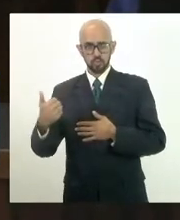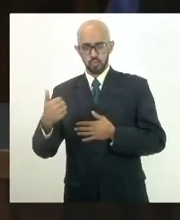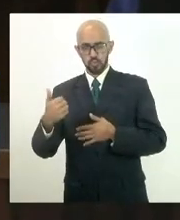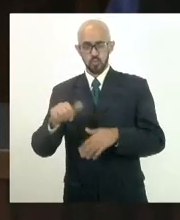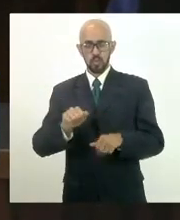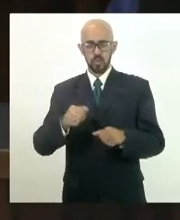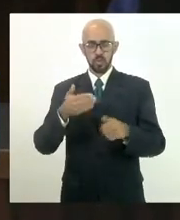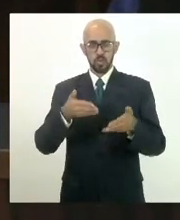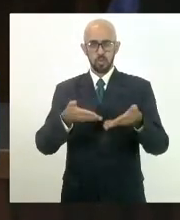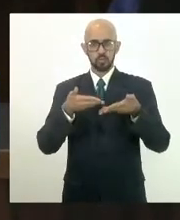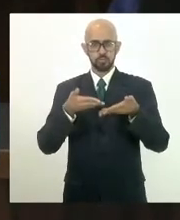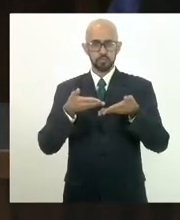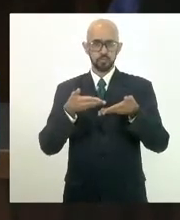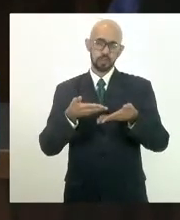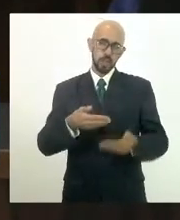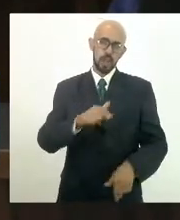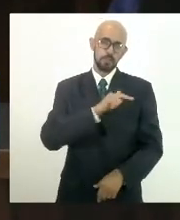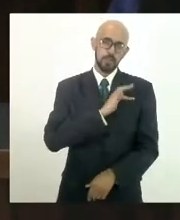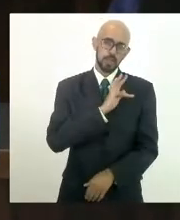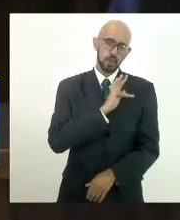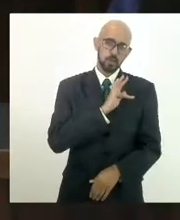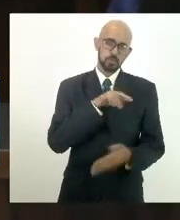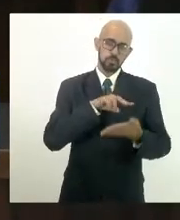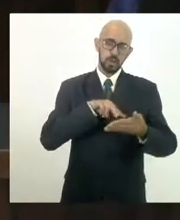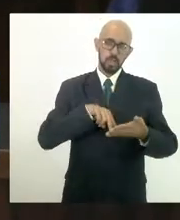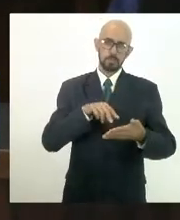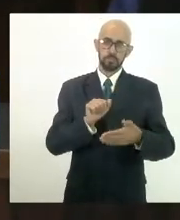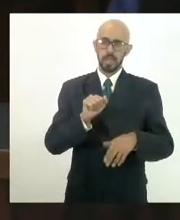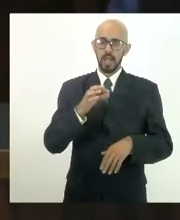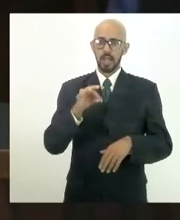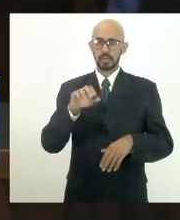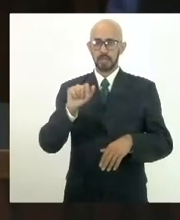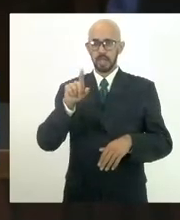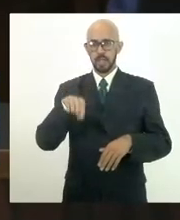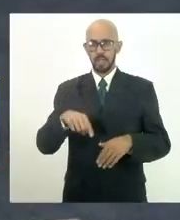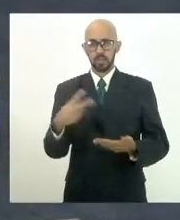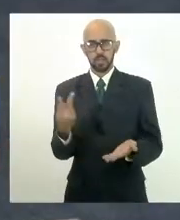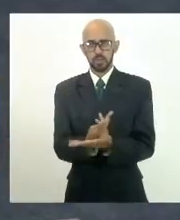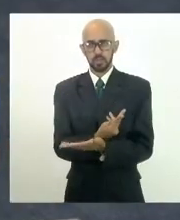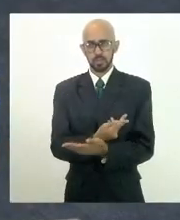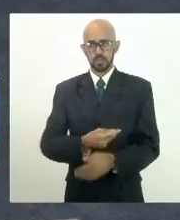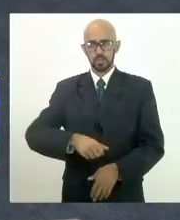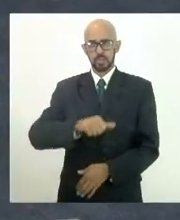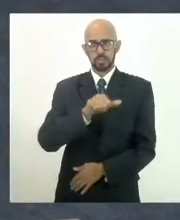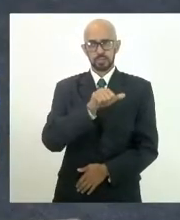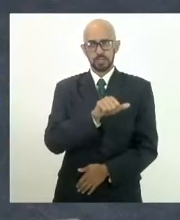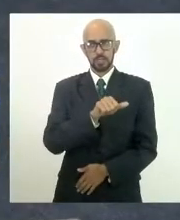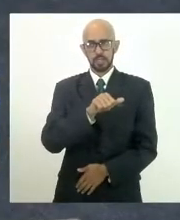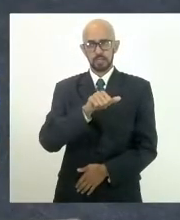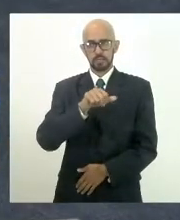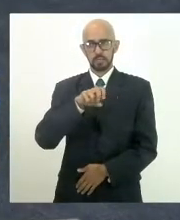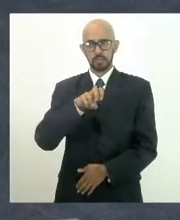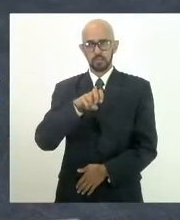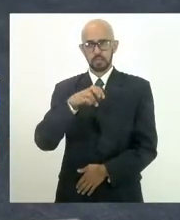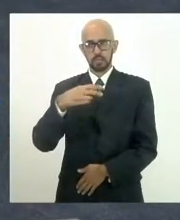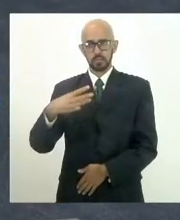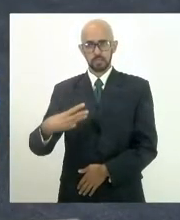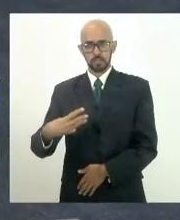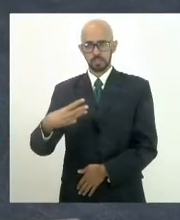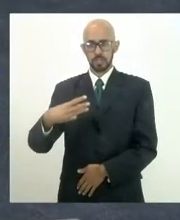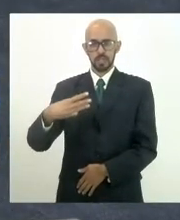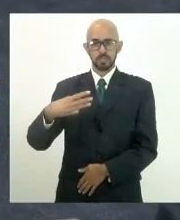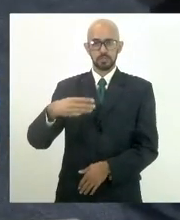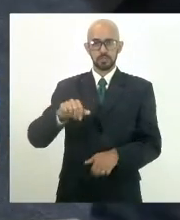fazer a leitura da ata da sessão anterior. A ata reflete com exatidão o ocorrido na centésima e quinquagésima terceira sessão